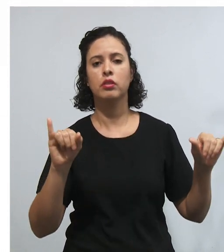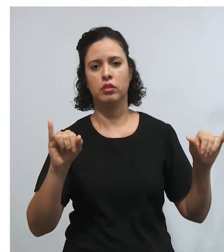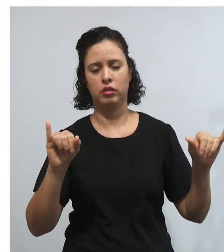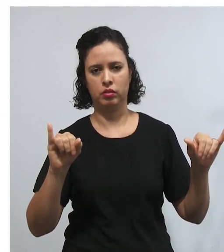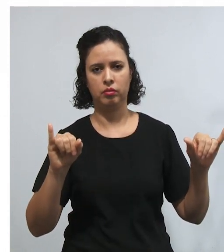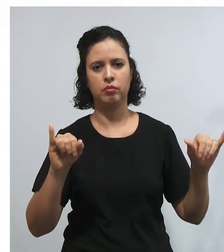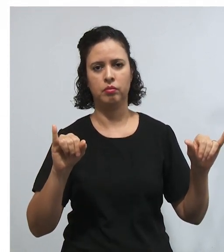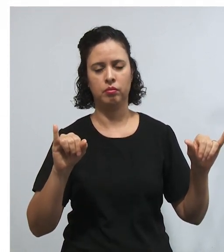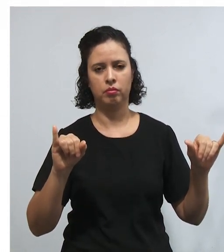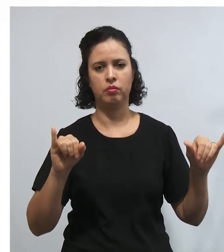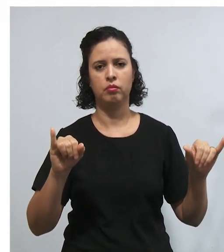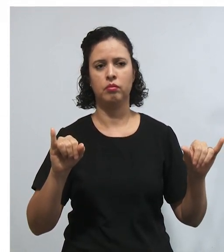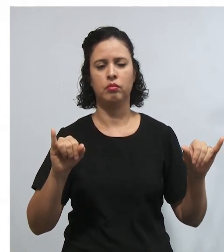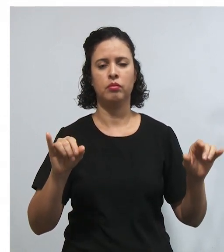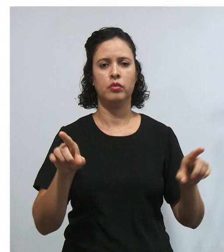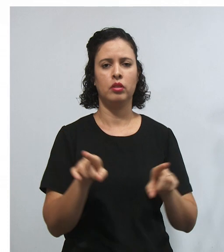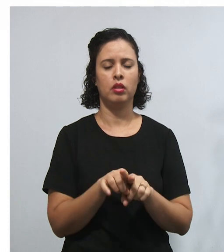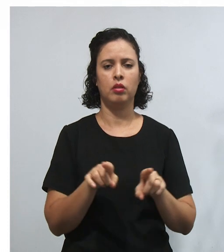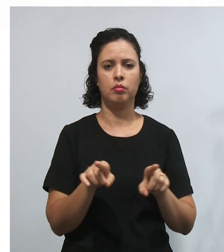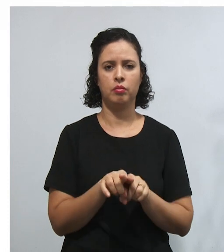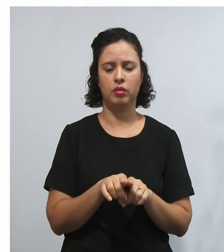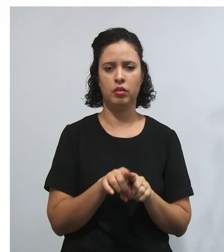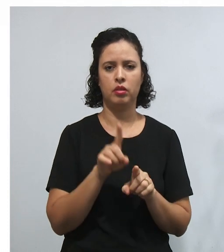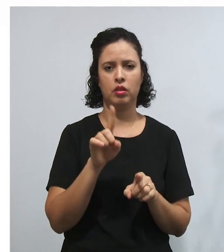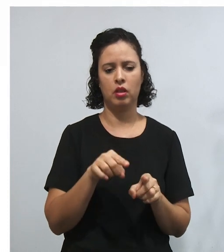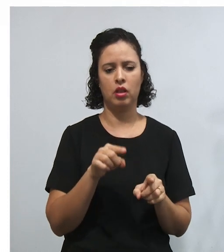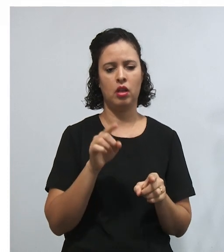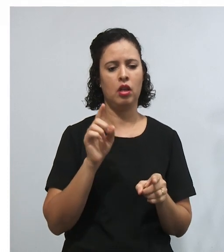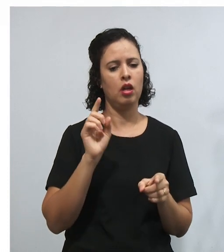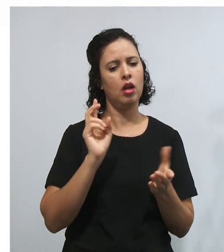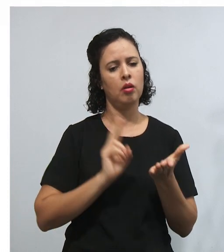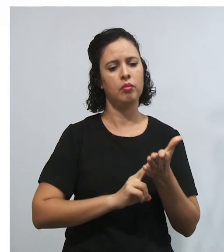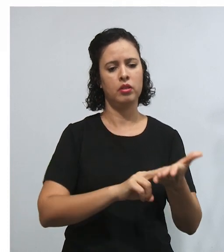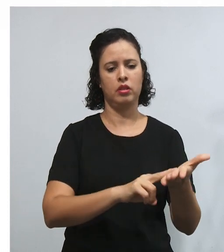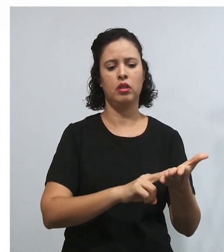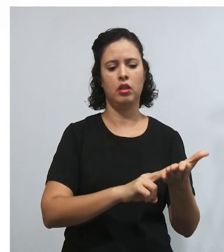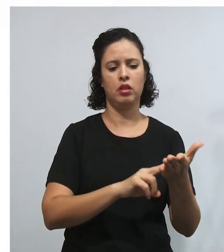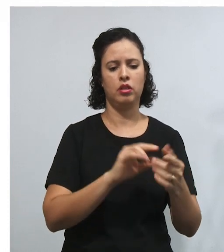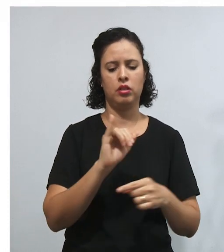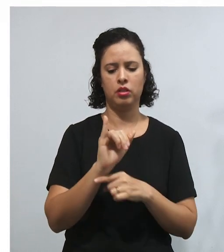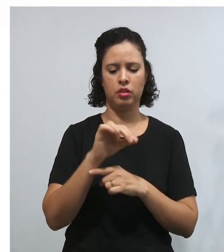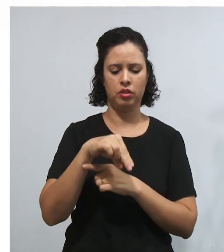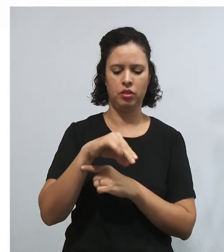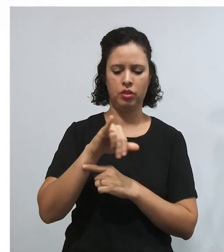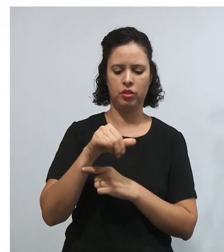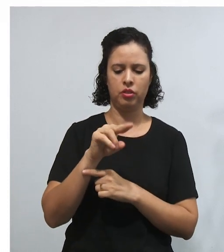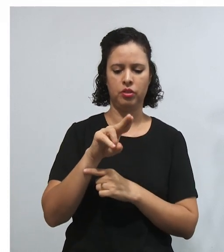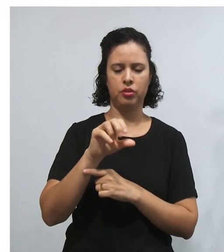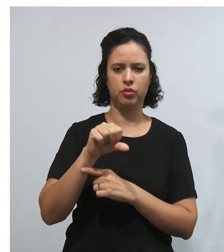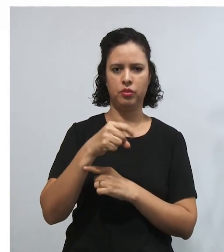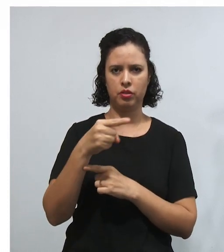entre aspas, o direito, por exemplo, do mandado de injunção, a ação popular. Temos ainda o direito de fazer